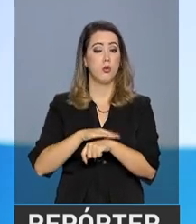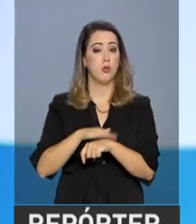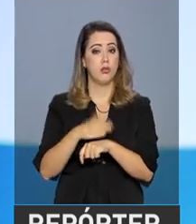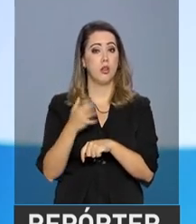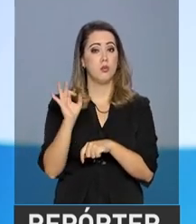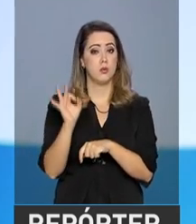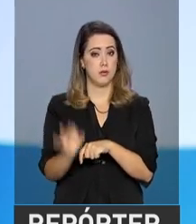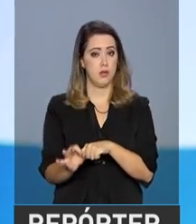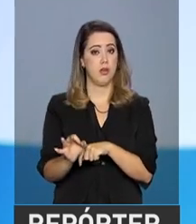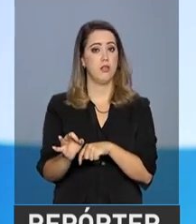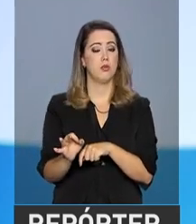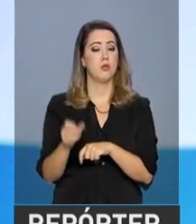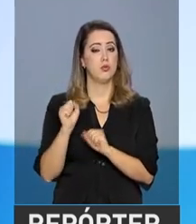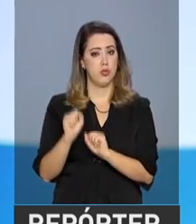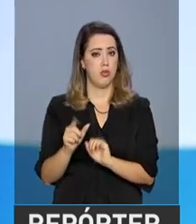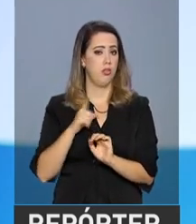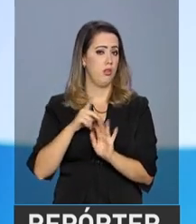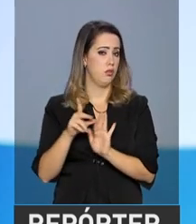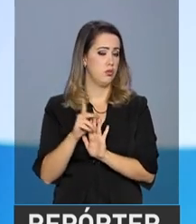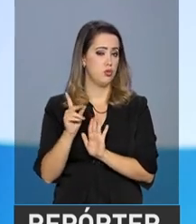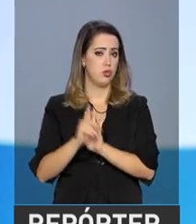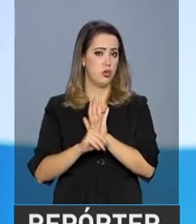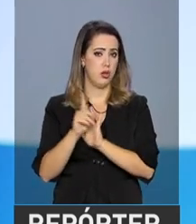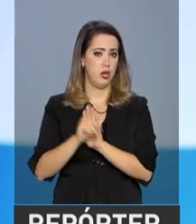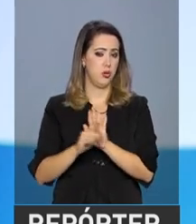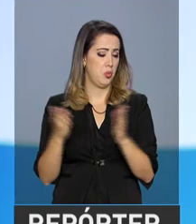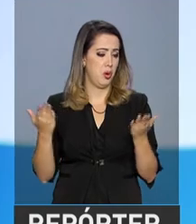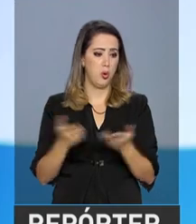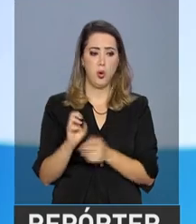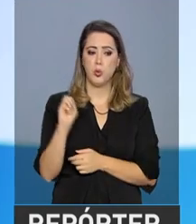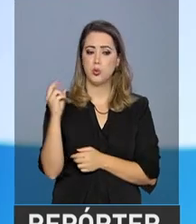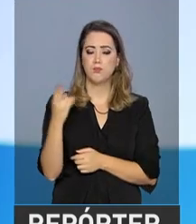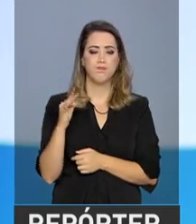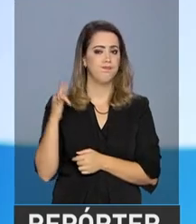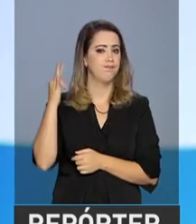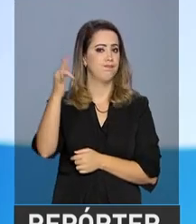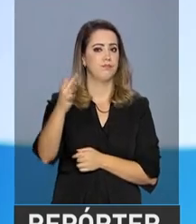se aposentar, já tem direito adquirido. Aposente-se agora ou aposente-se daqui a 10 anos.